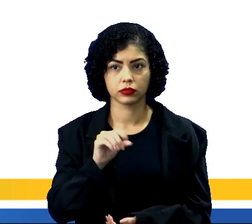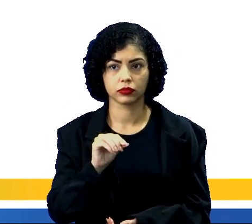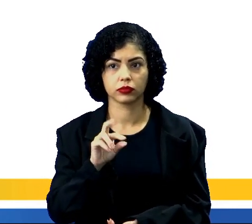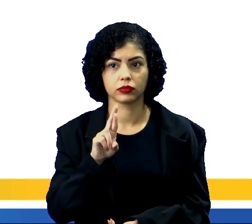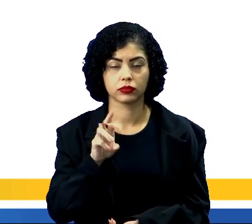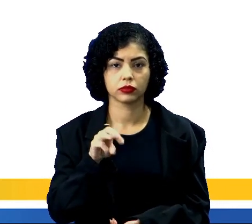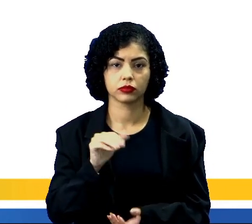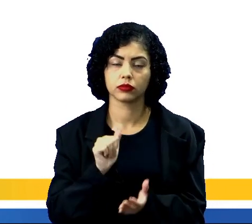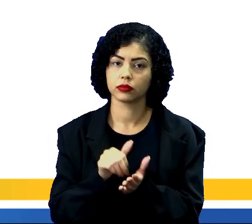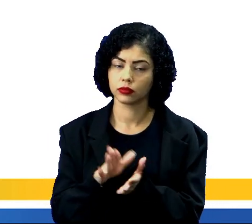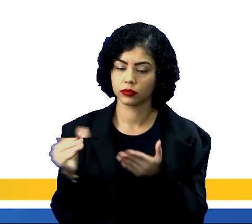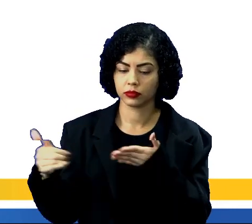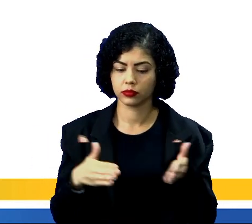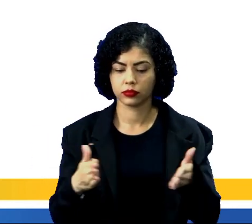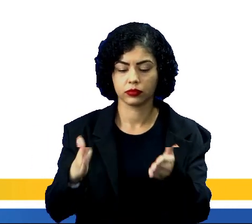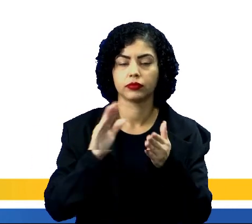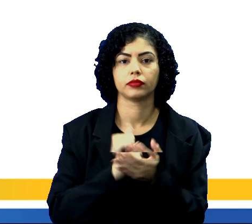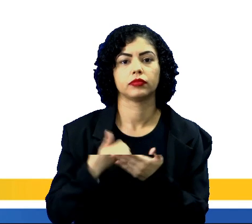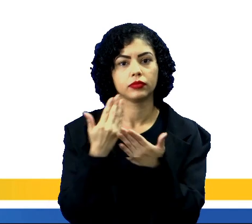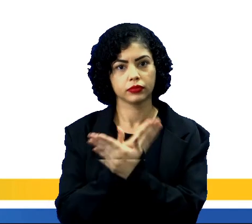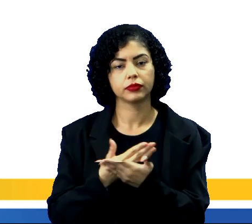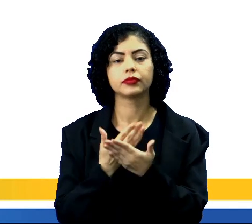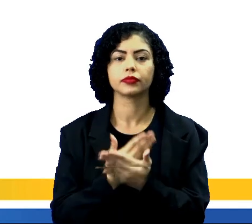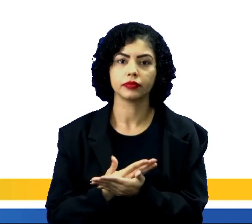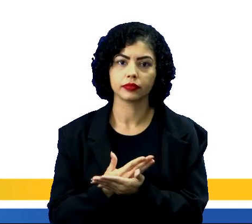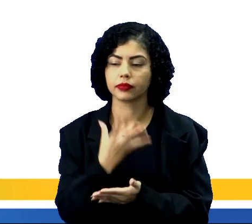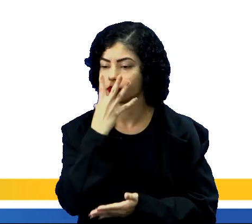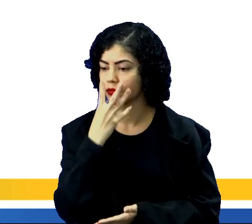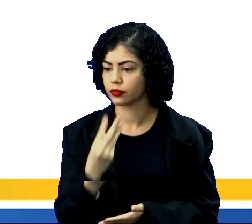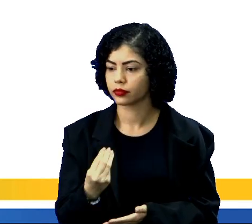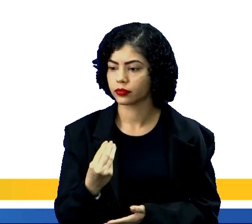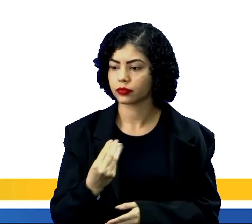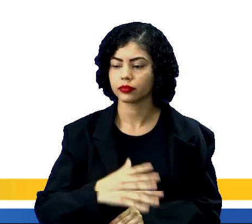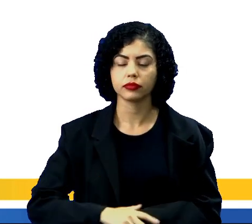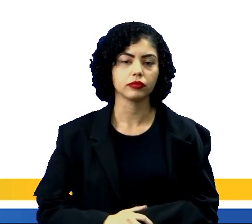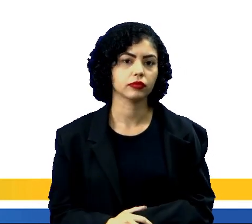sido abandonados em um rio e teriam sido amamentados